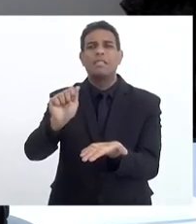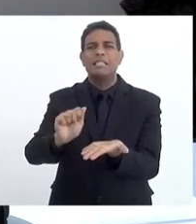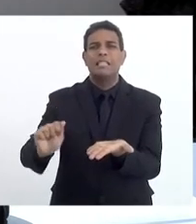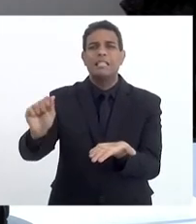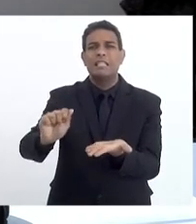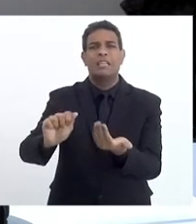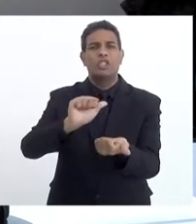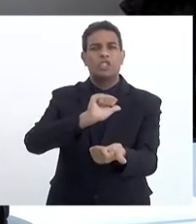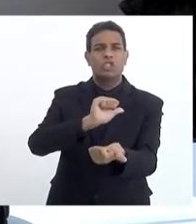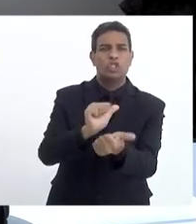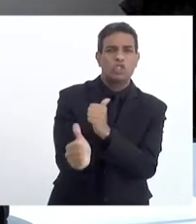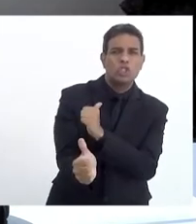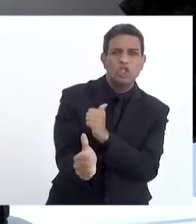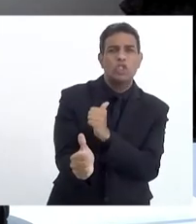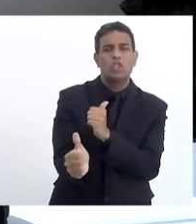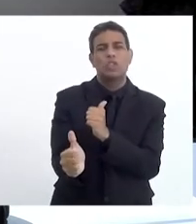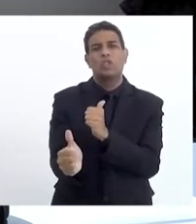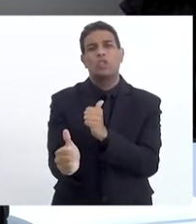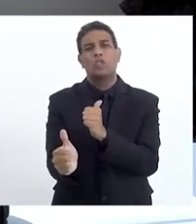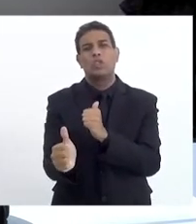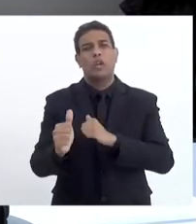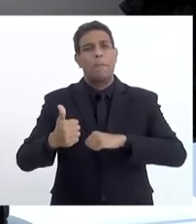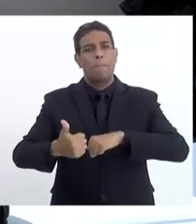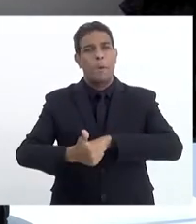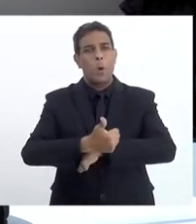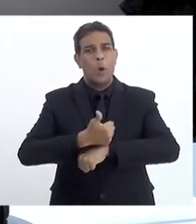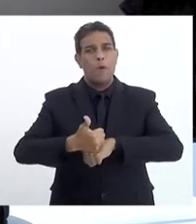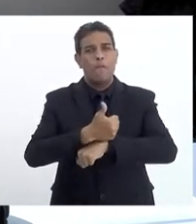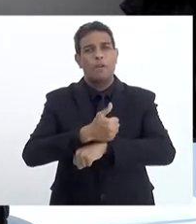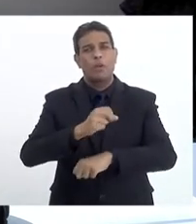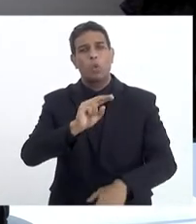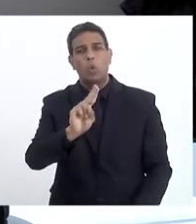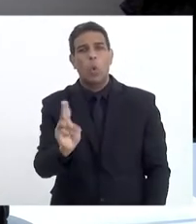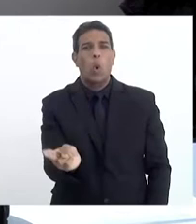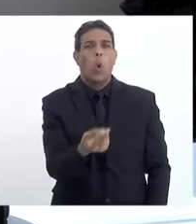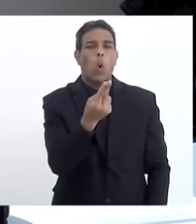atletas amadores e profissionais.